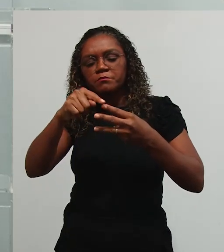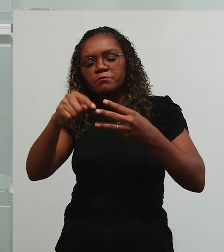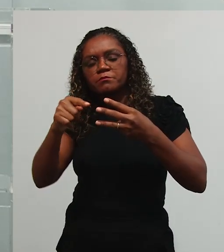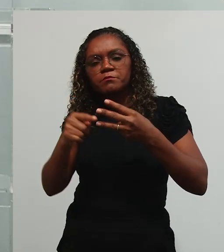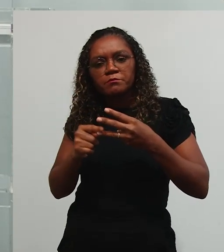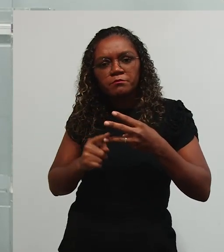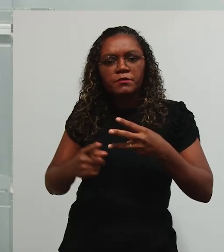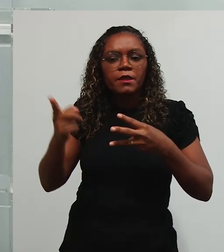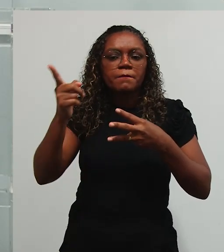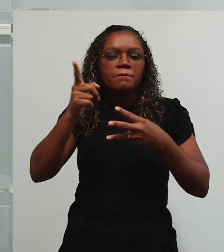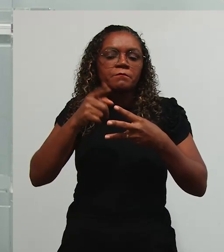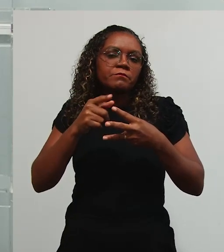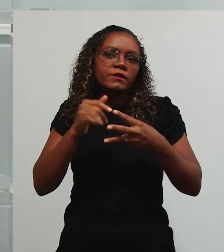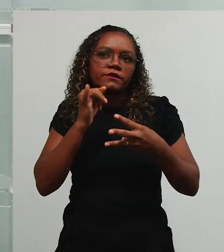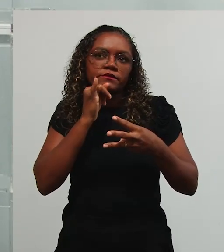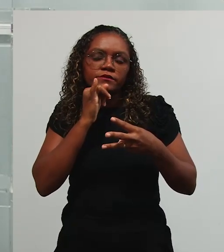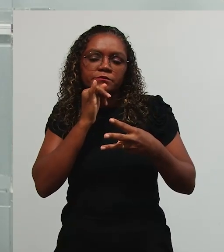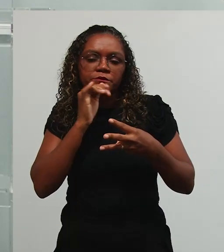chamam-se